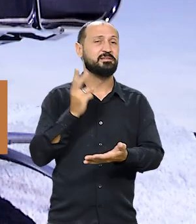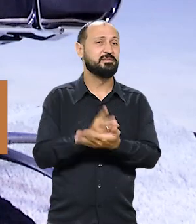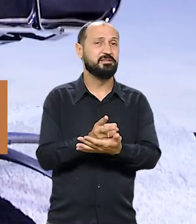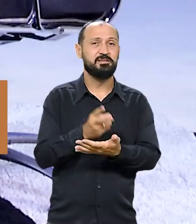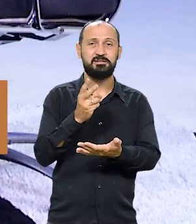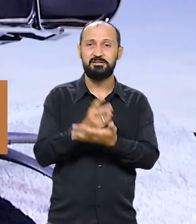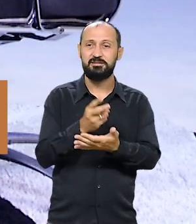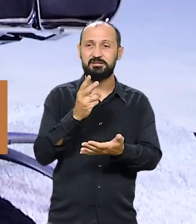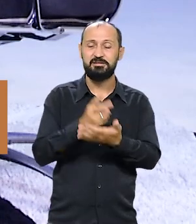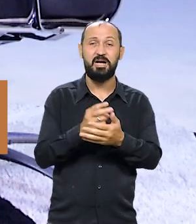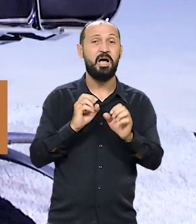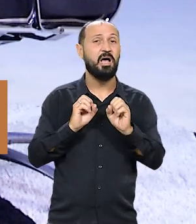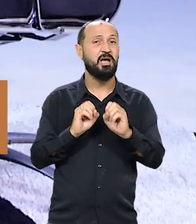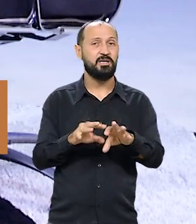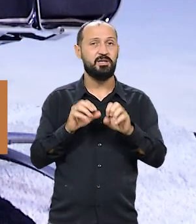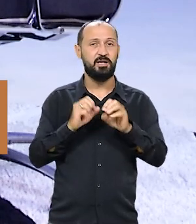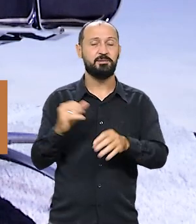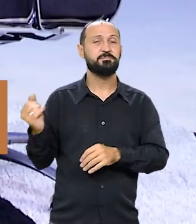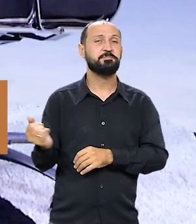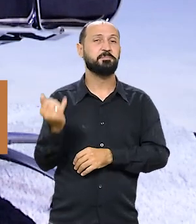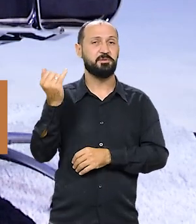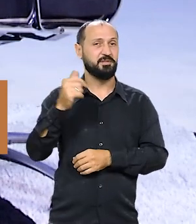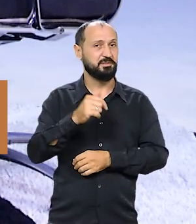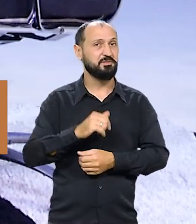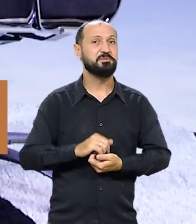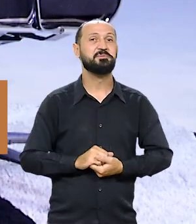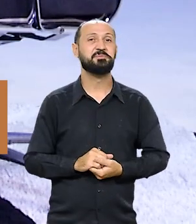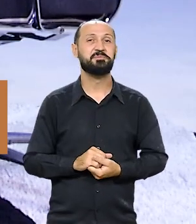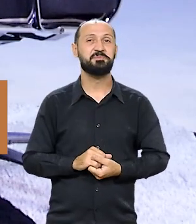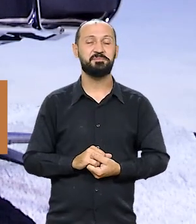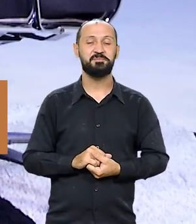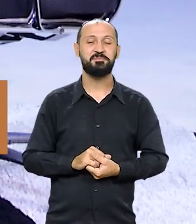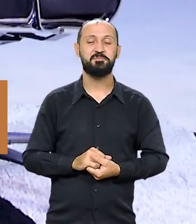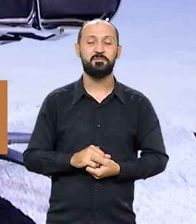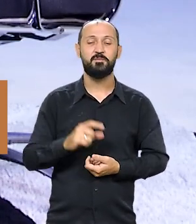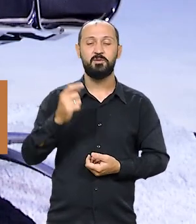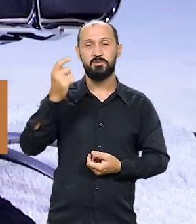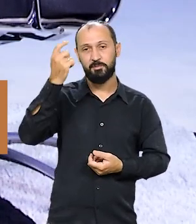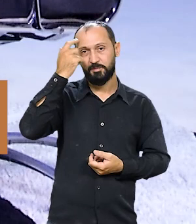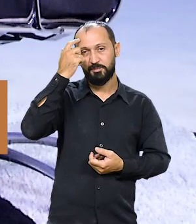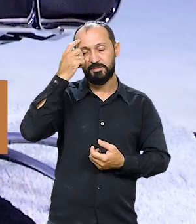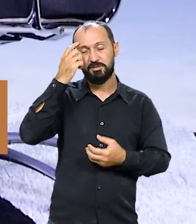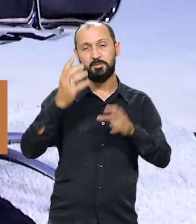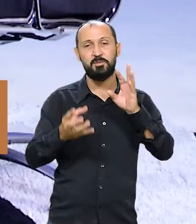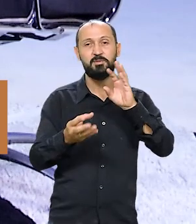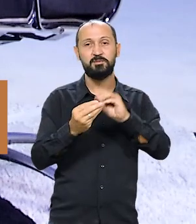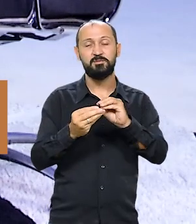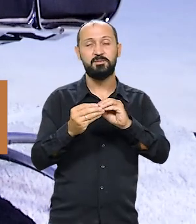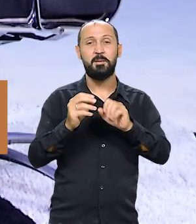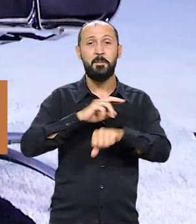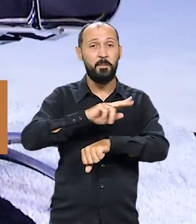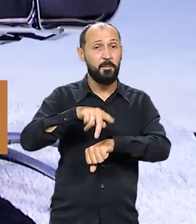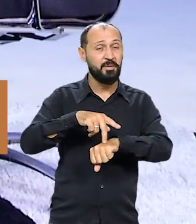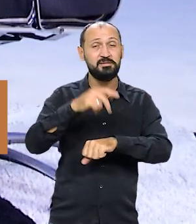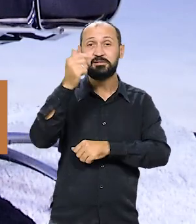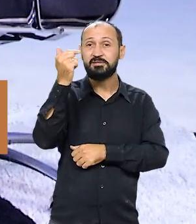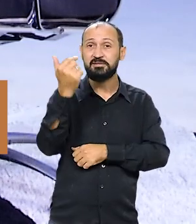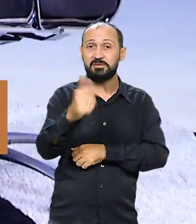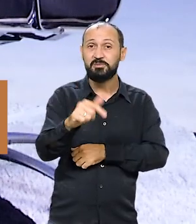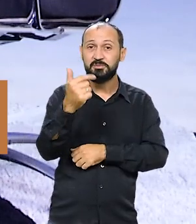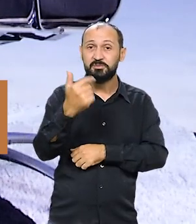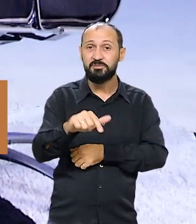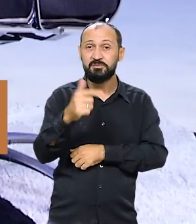Então, cada vez mais a educação é importante. E só para concluir o meu raciocínio, não há